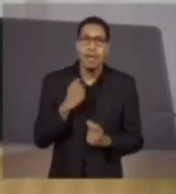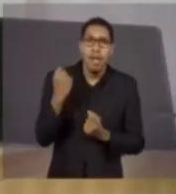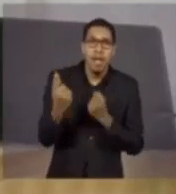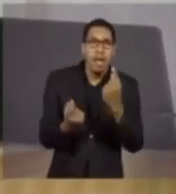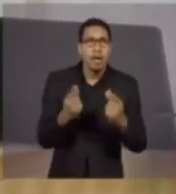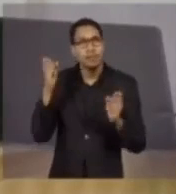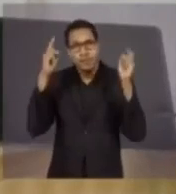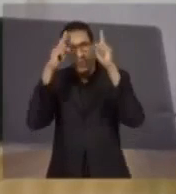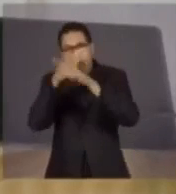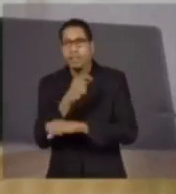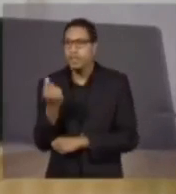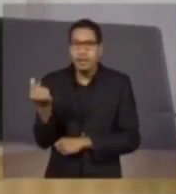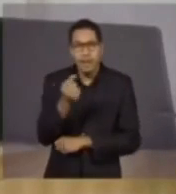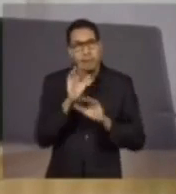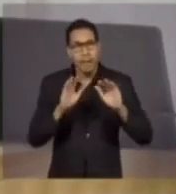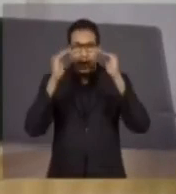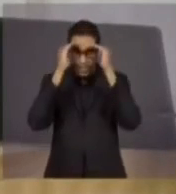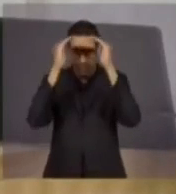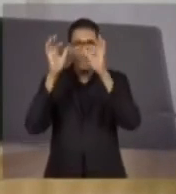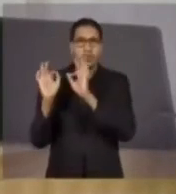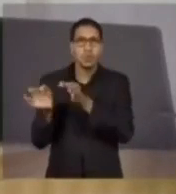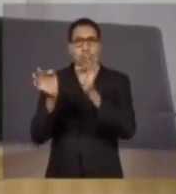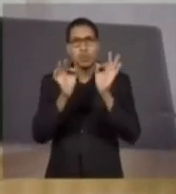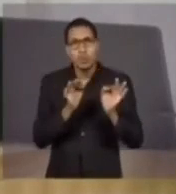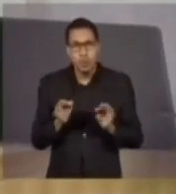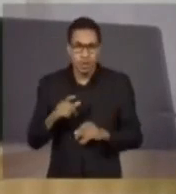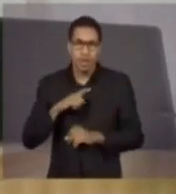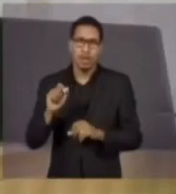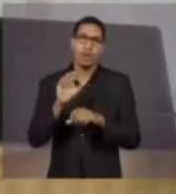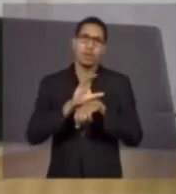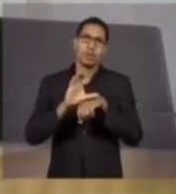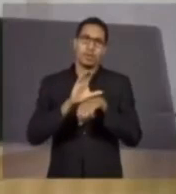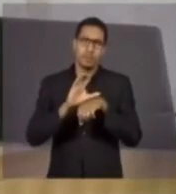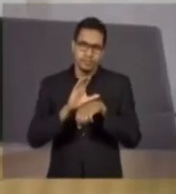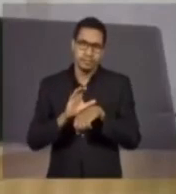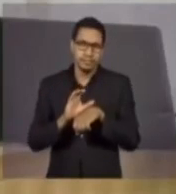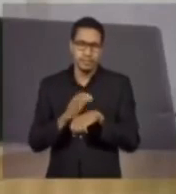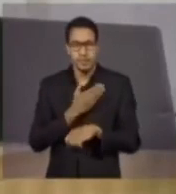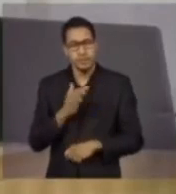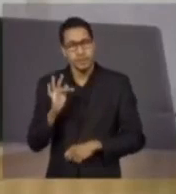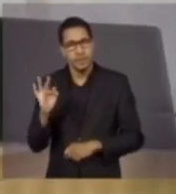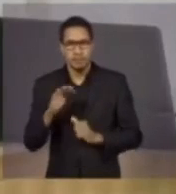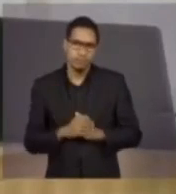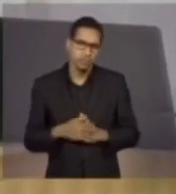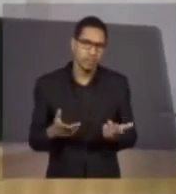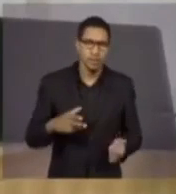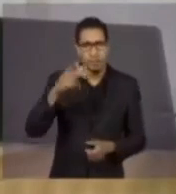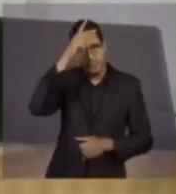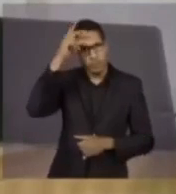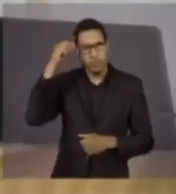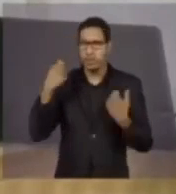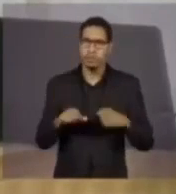dificuldade financeira ele pode fazer mais respeitados os limites constitucionais do governo federal então o município Não obrigado a